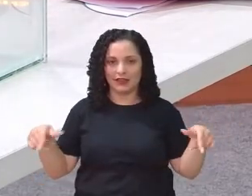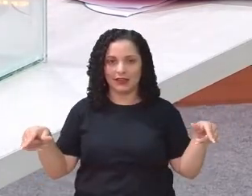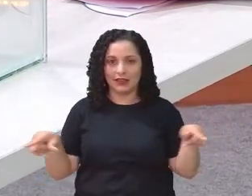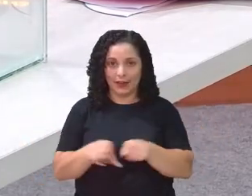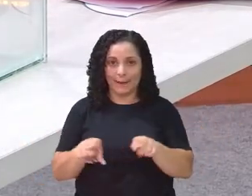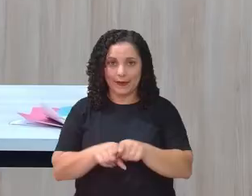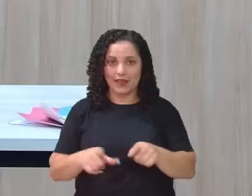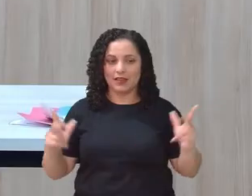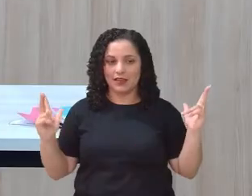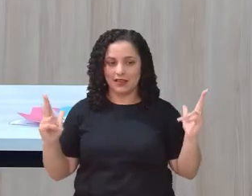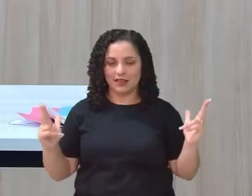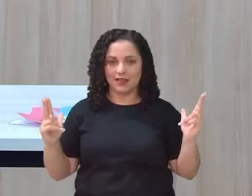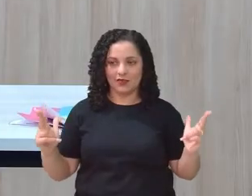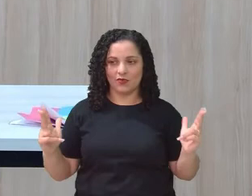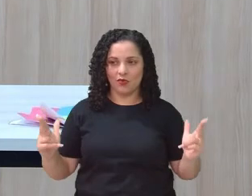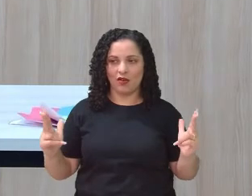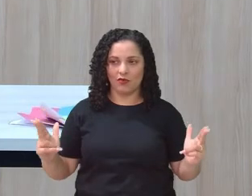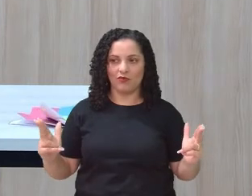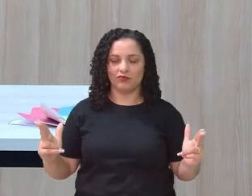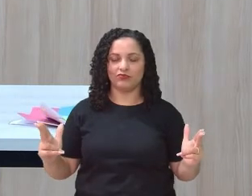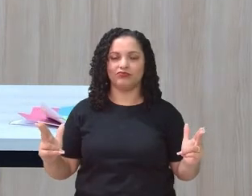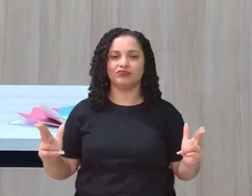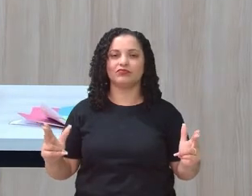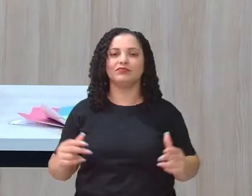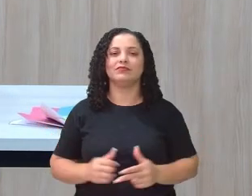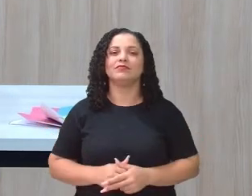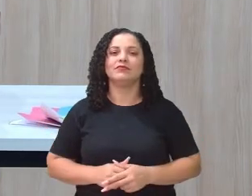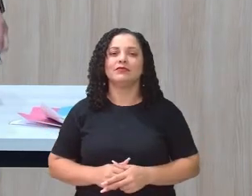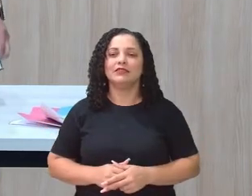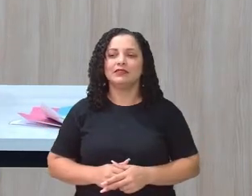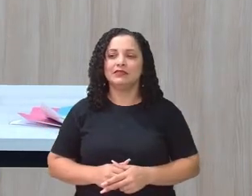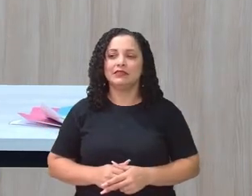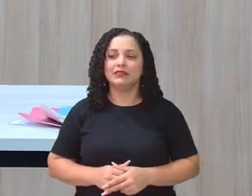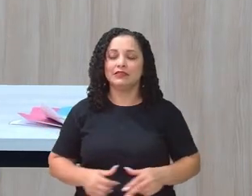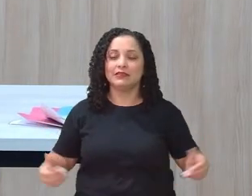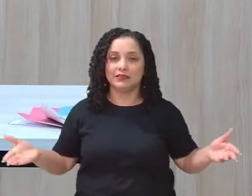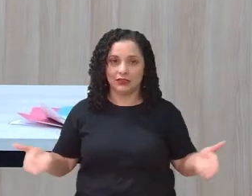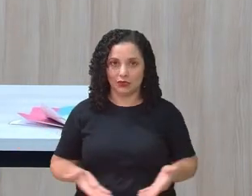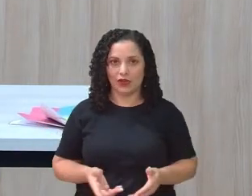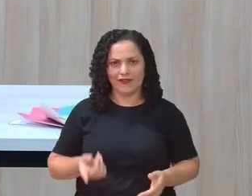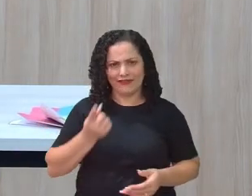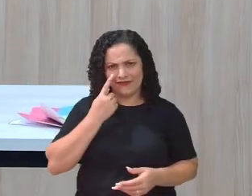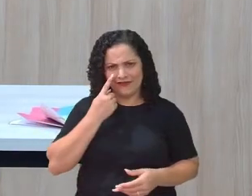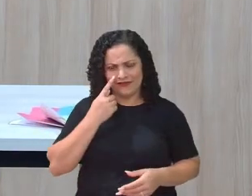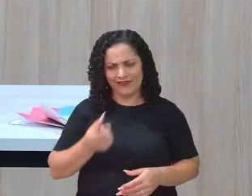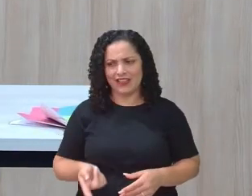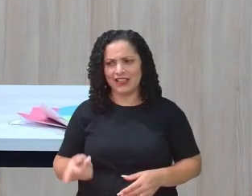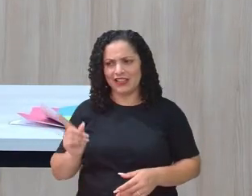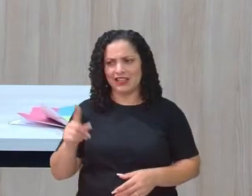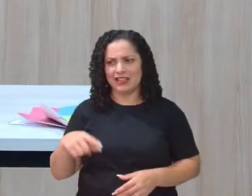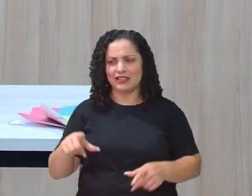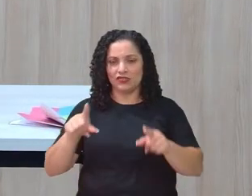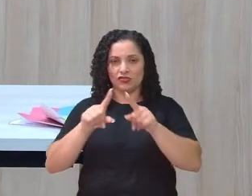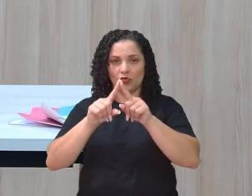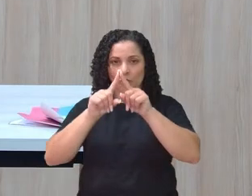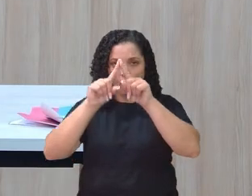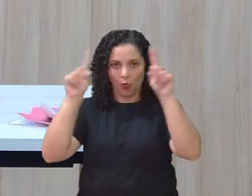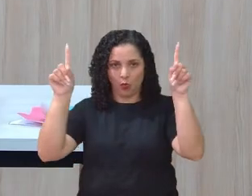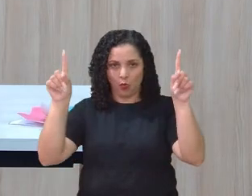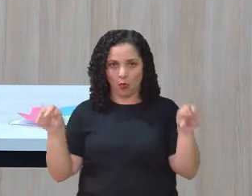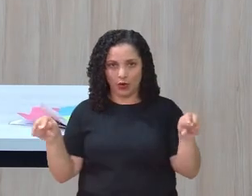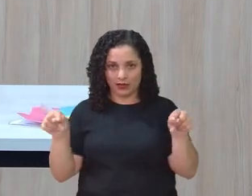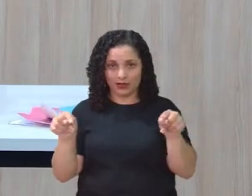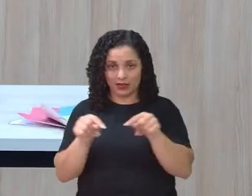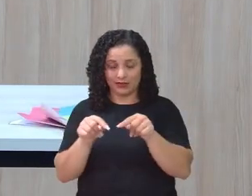são todas quadrangulares, tá? Para a gente afirmar aqui que esses quadrados que